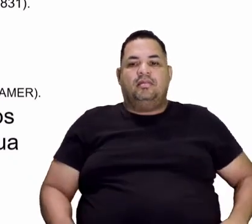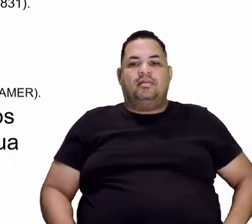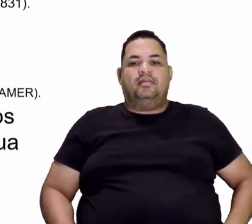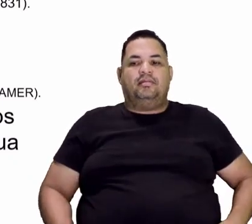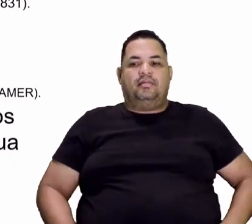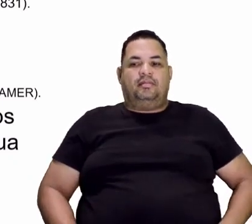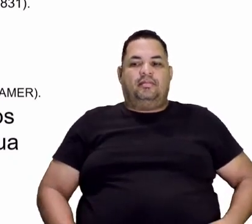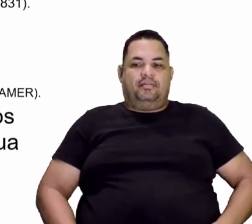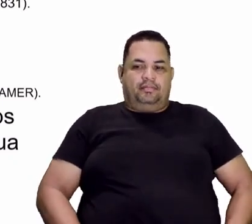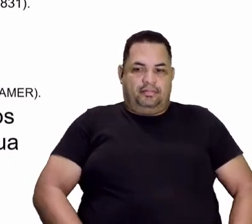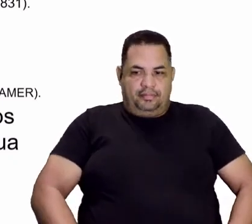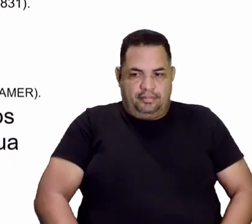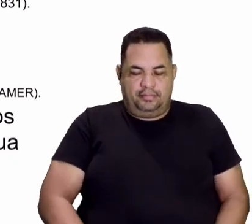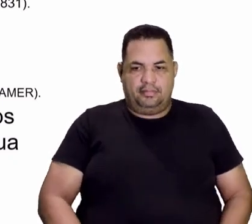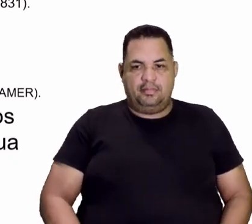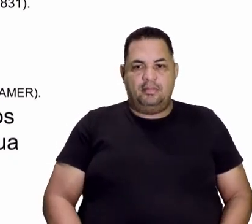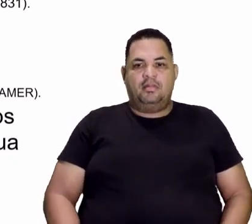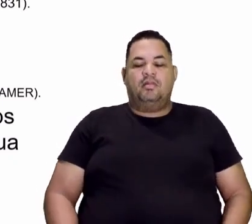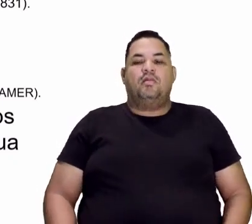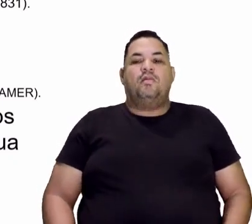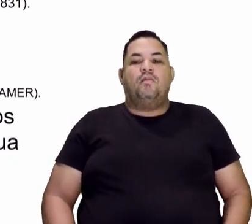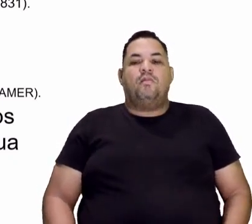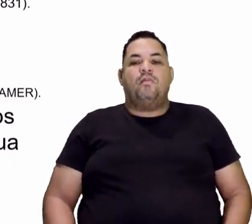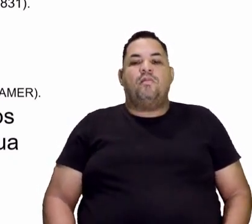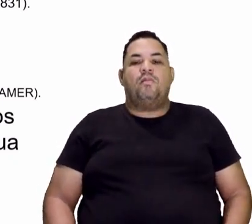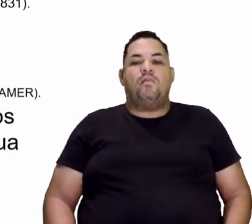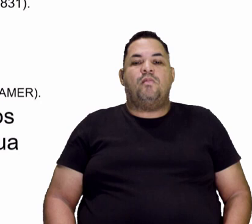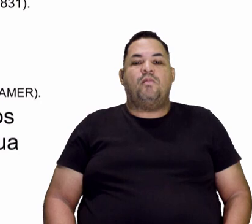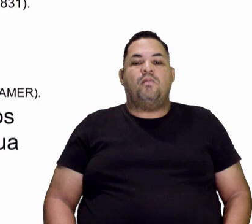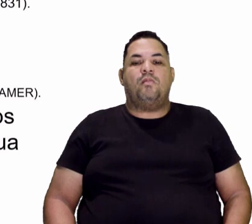sociedade. Então, está aqui: